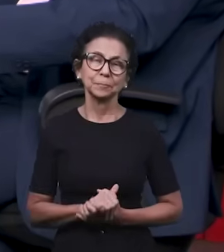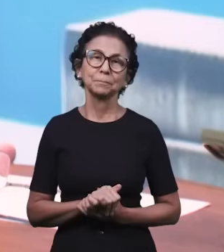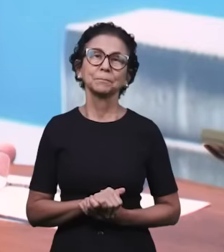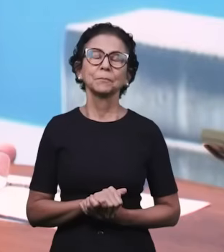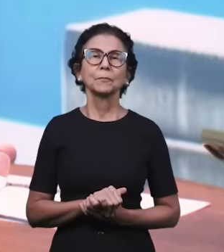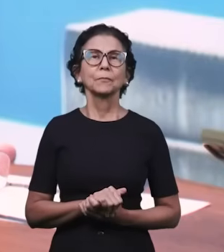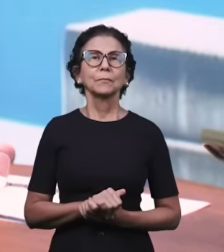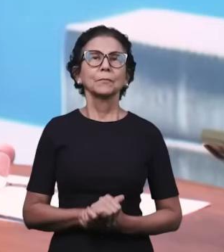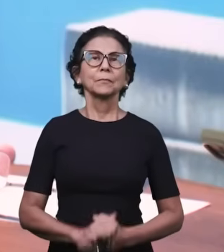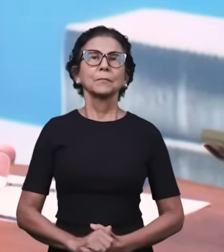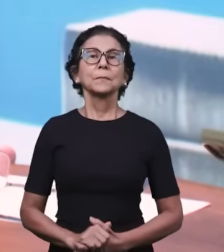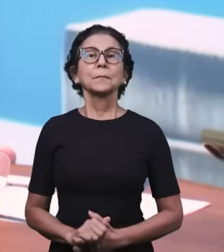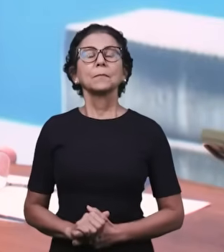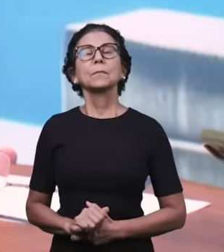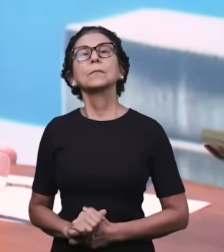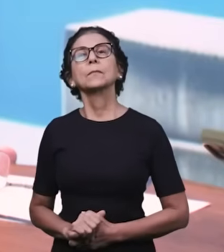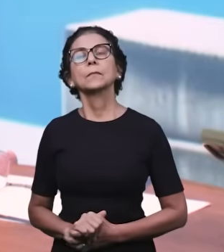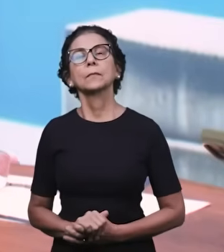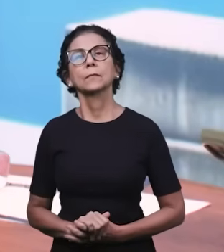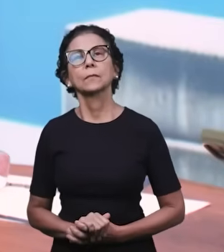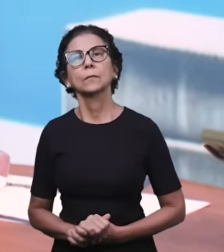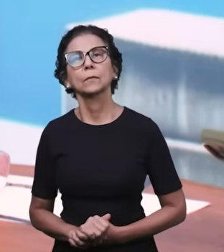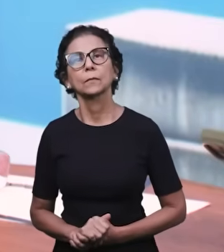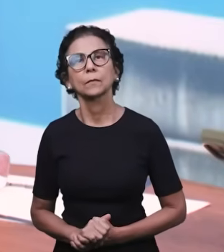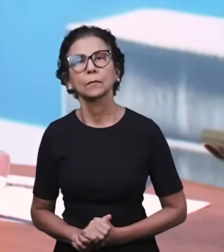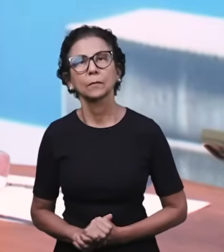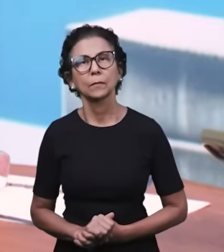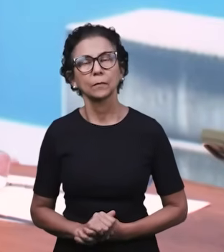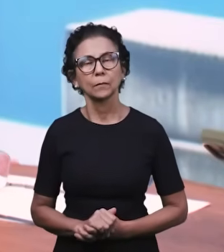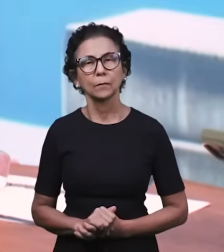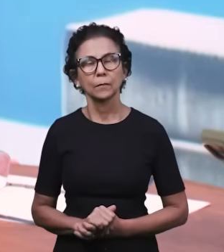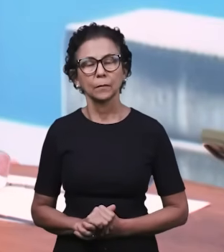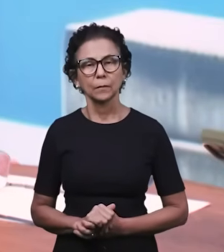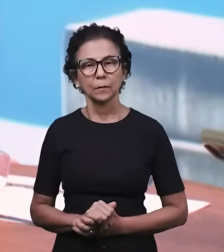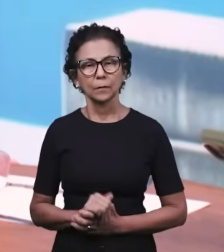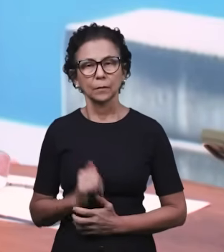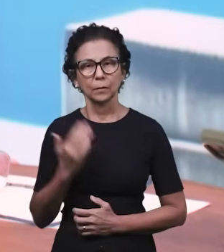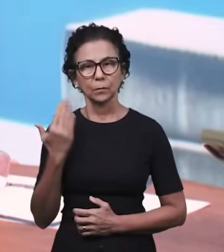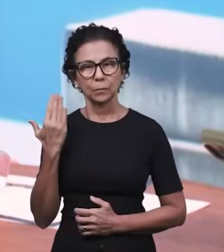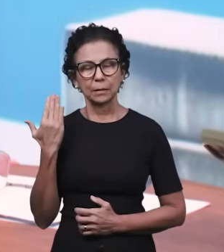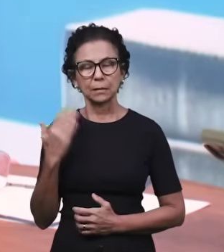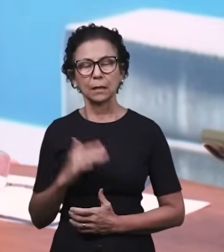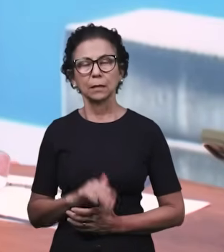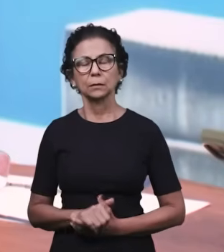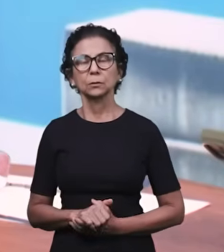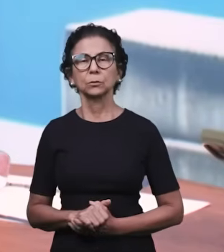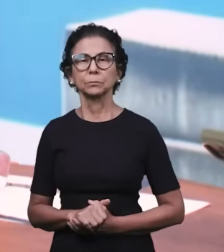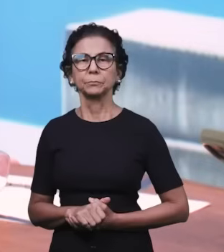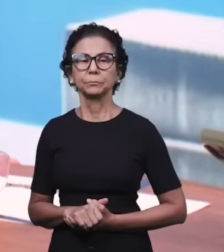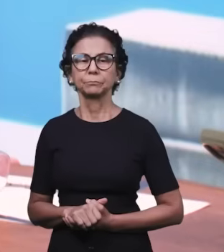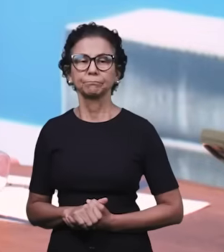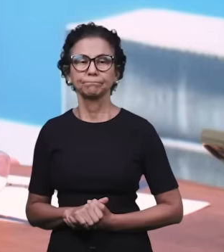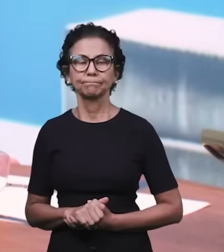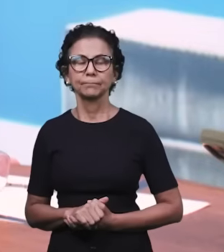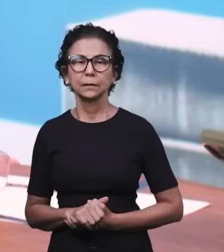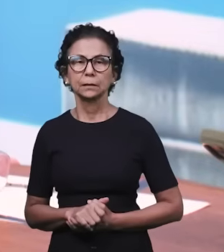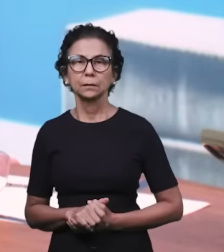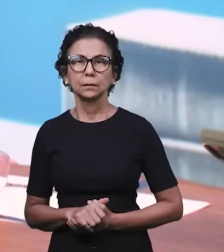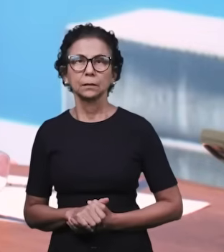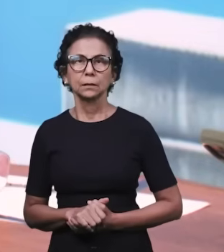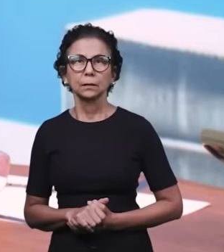as pessoas... uma vez eu servi numa igreja que eu percebi que as